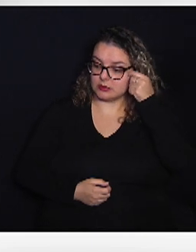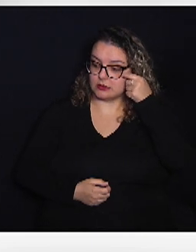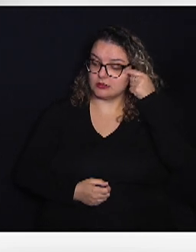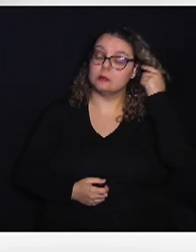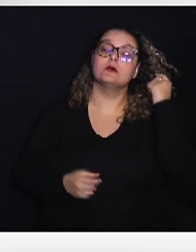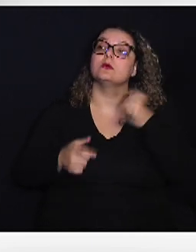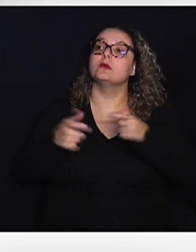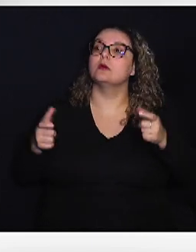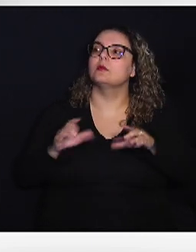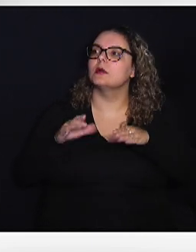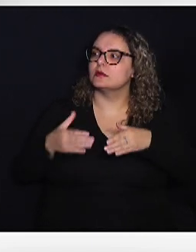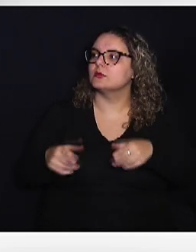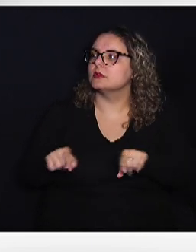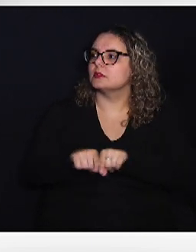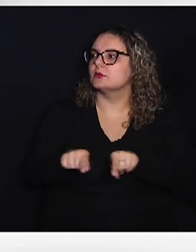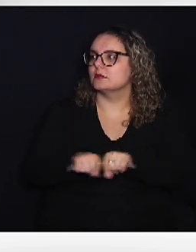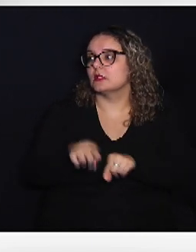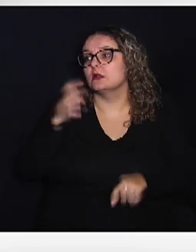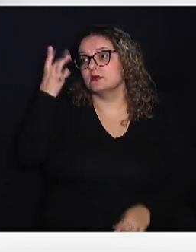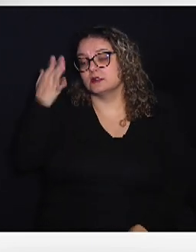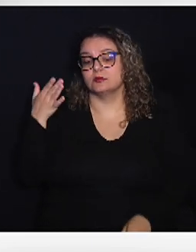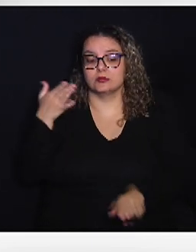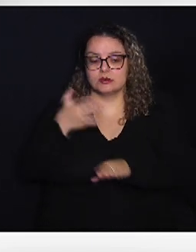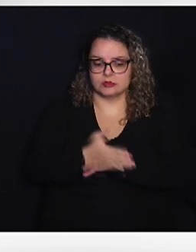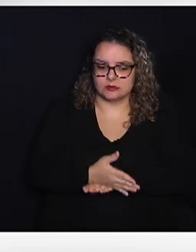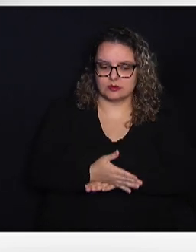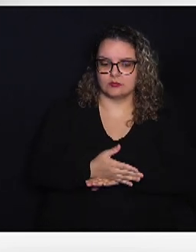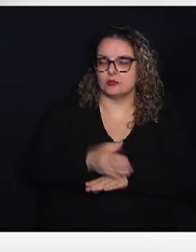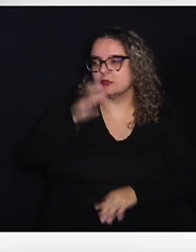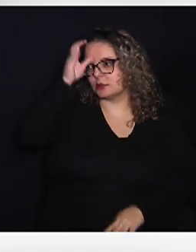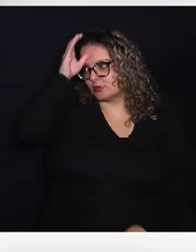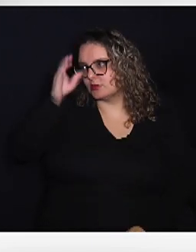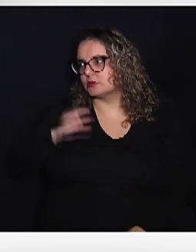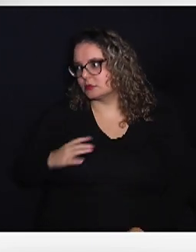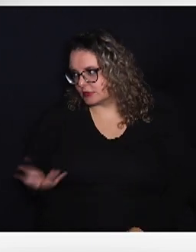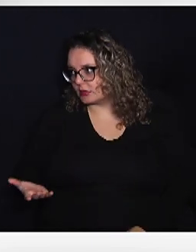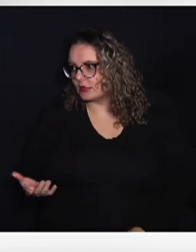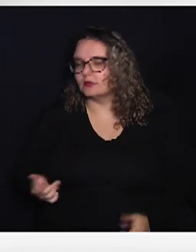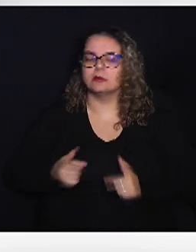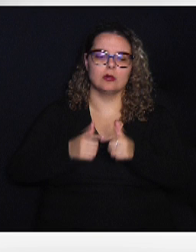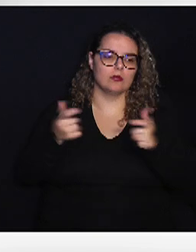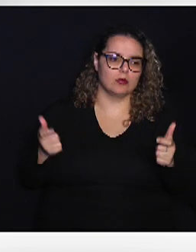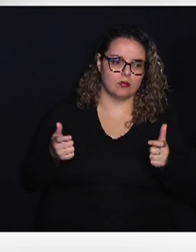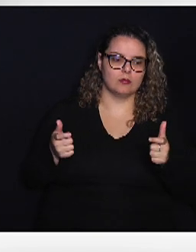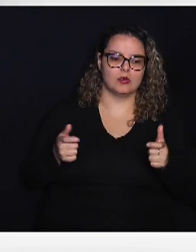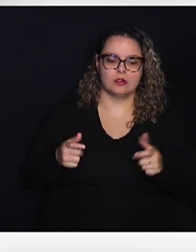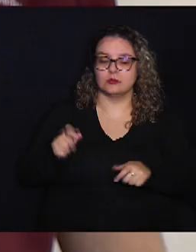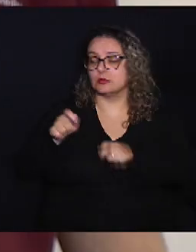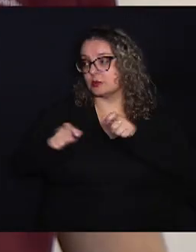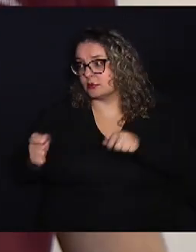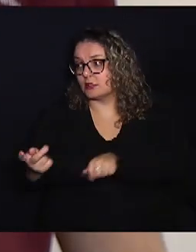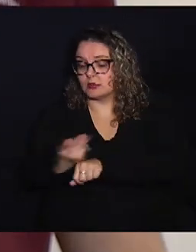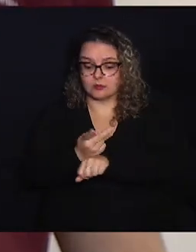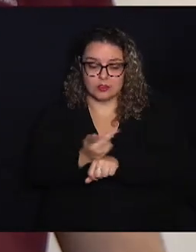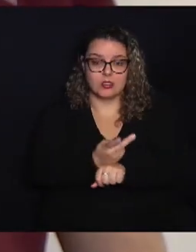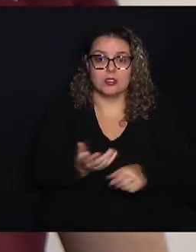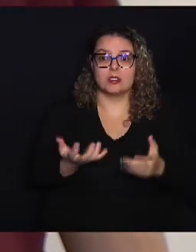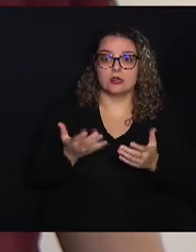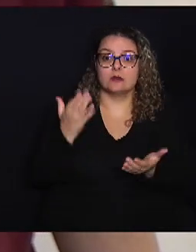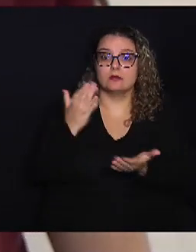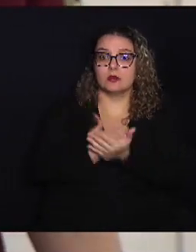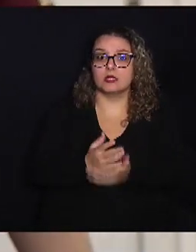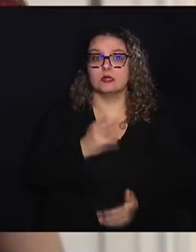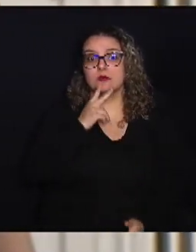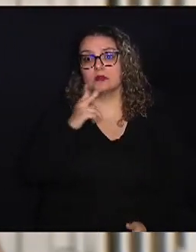grupos, que a gente também facilita o acesso para o munícipe. Então, a gente percebe um aumento das pessoas procurando, né, querendo parar de fumar.